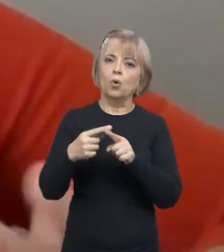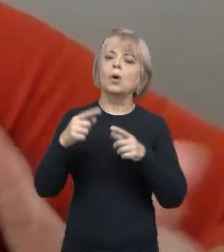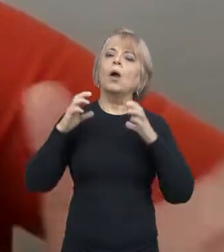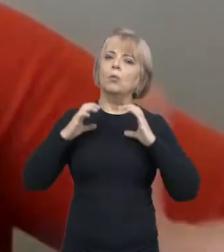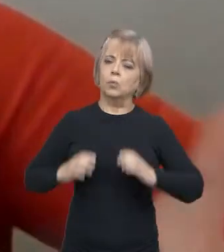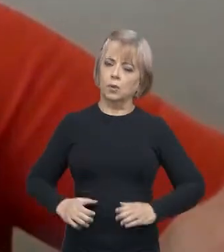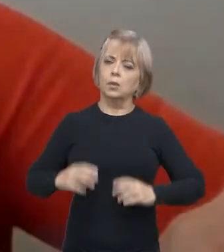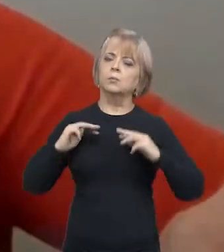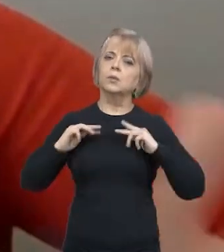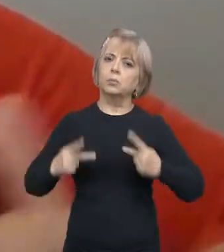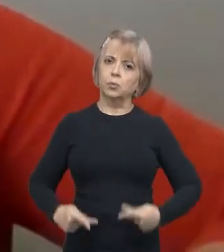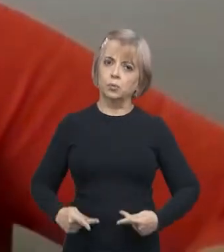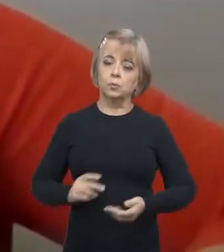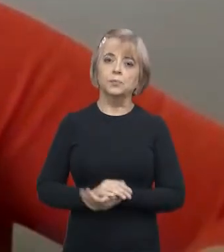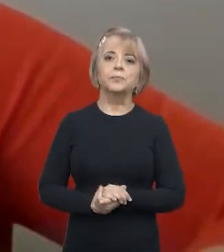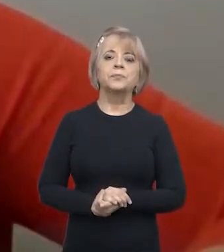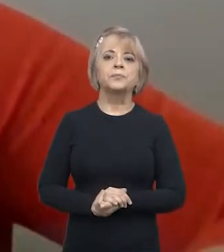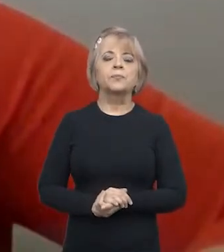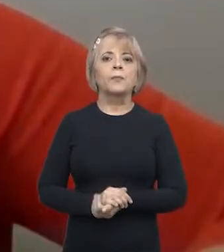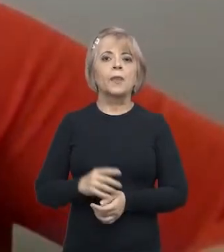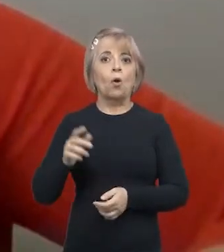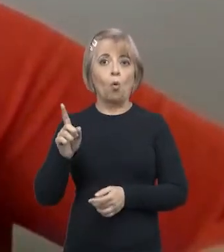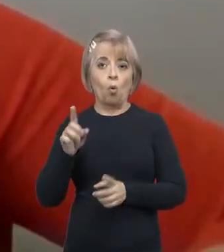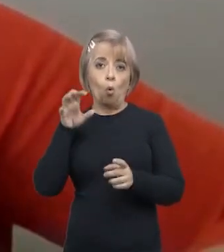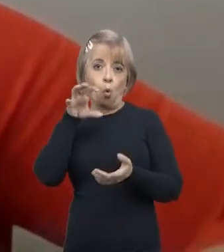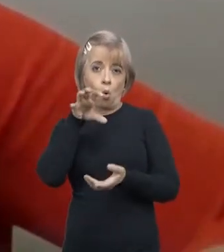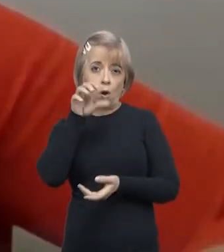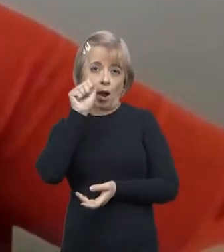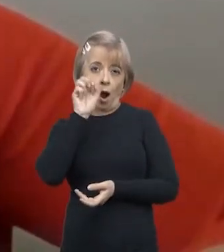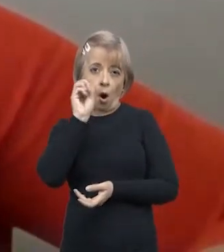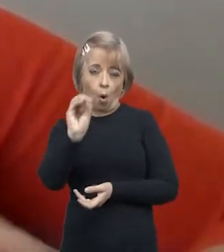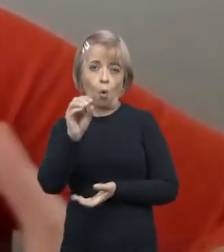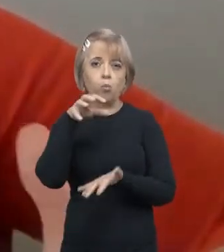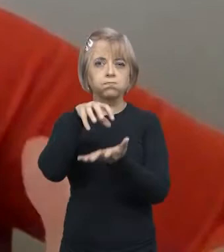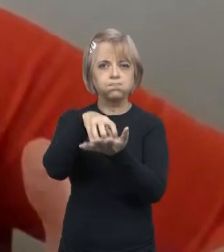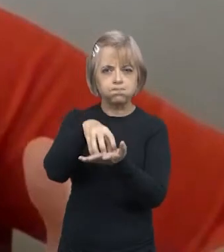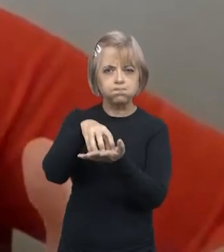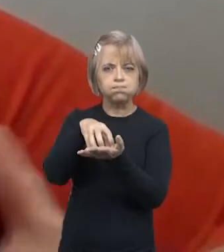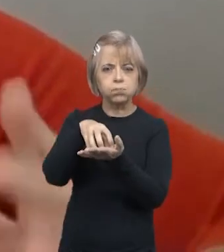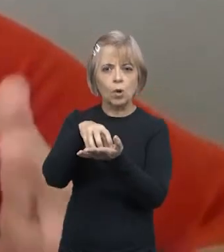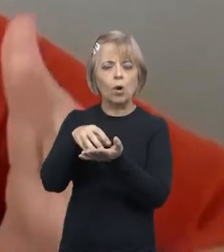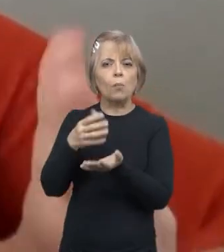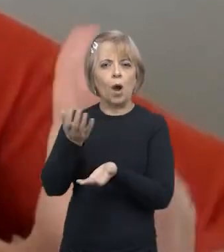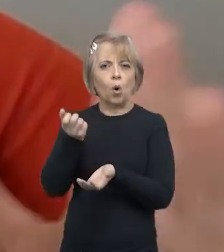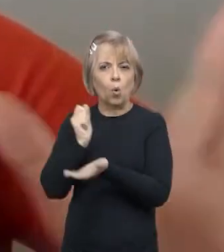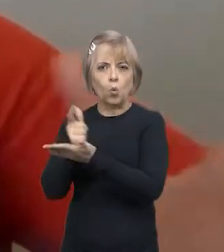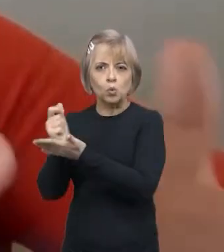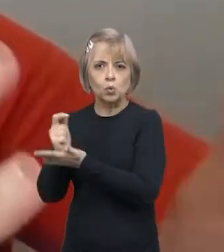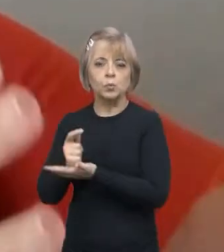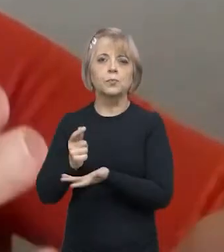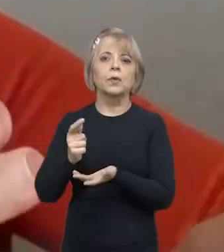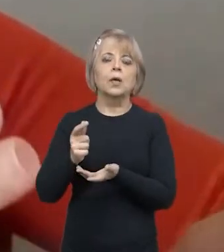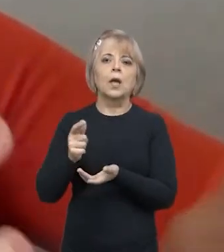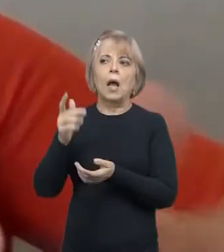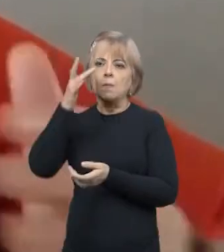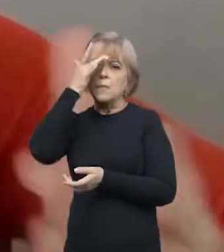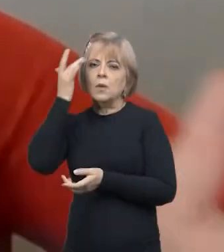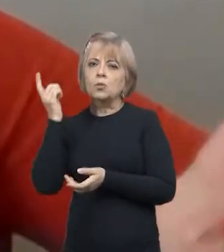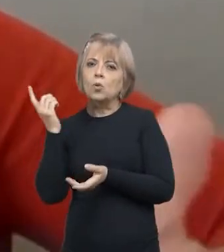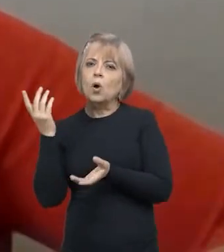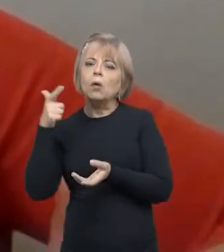Público. Nesse ponto, o CAU Consumidor ele pode ajudar os promotores da seguinte forma. O promotor ele recebe uma